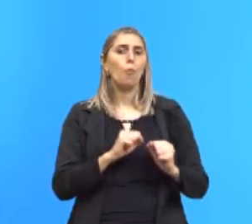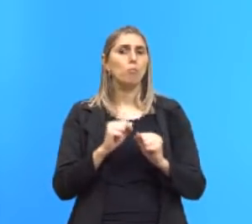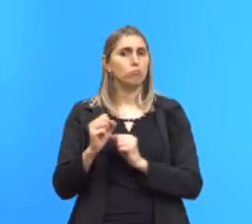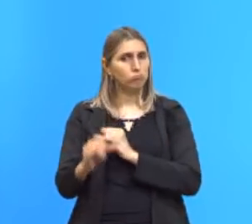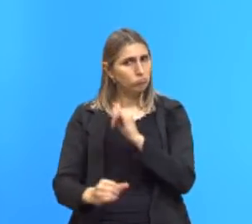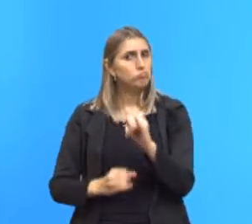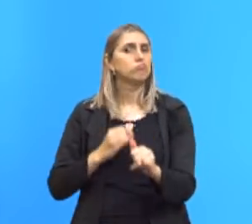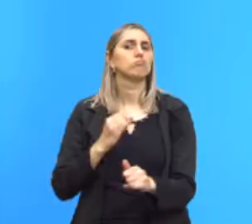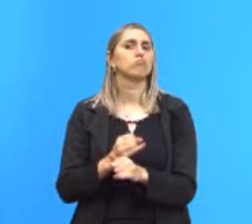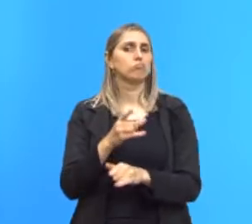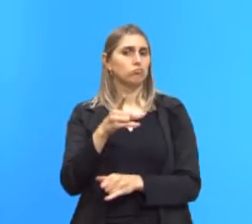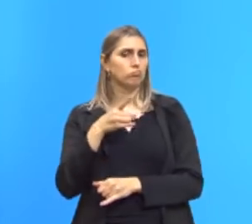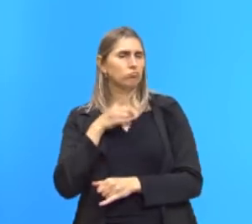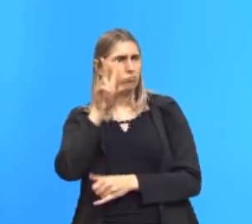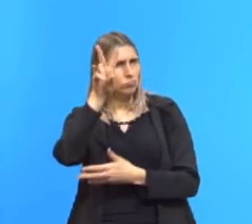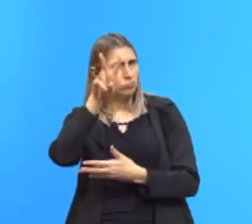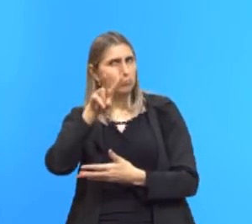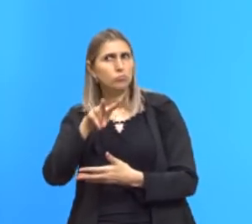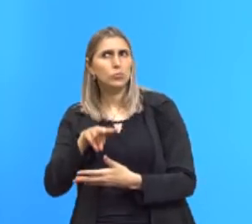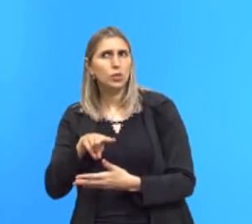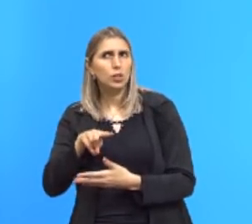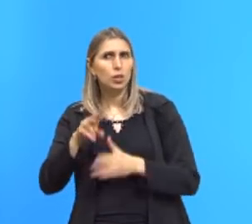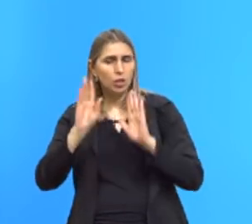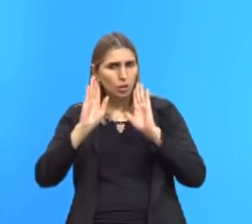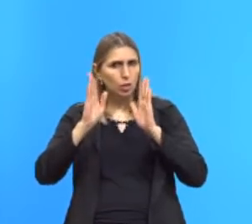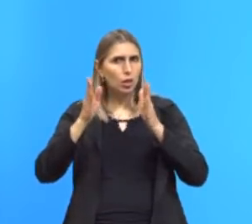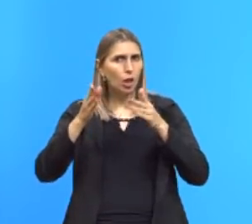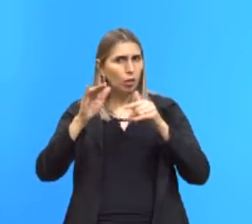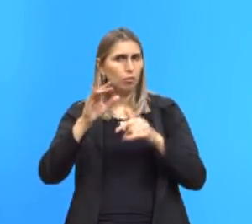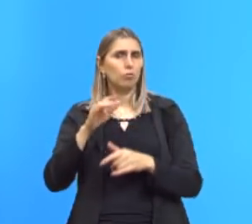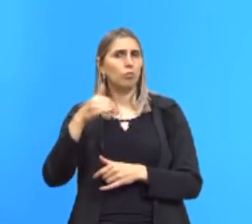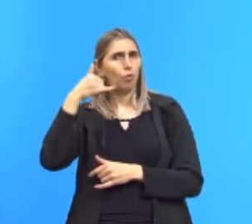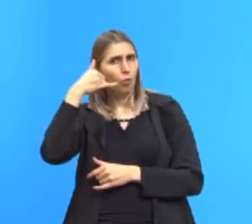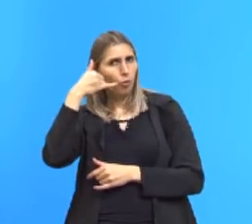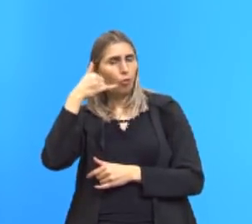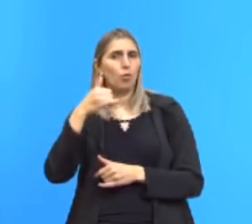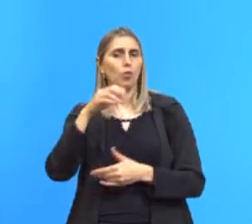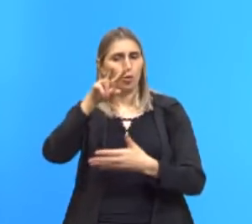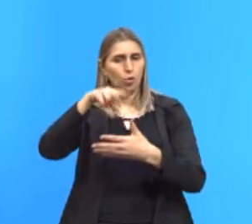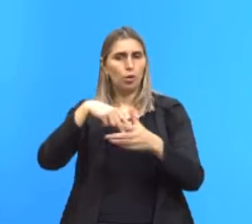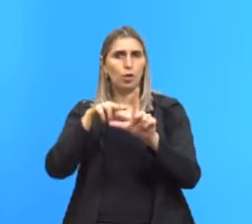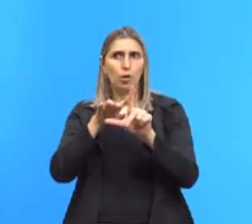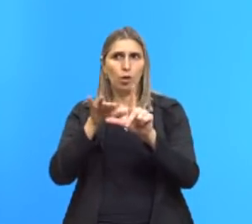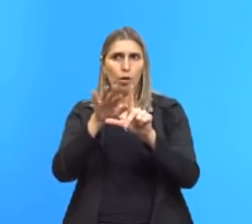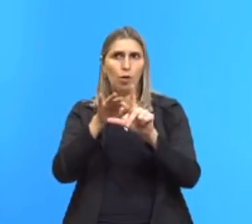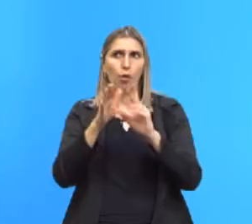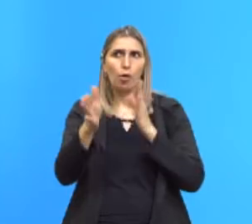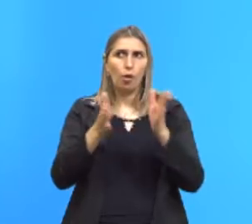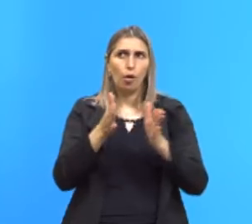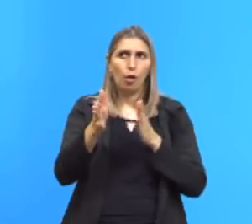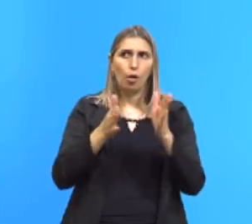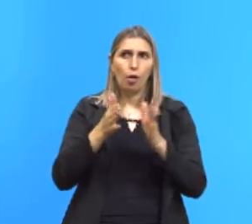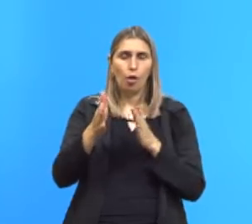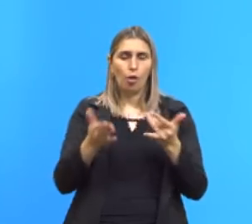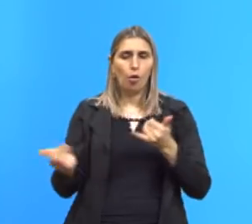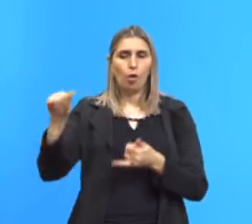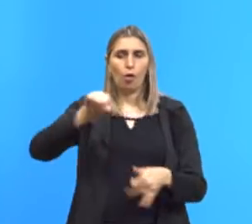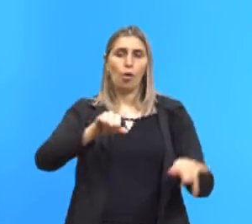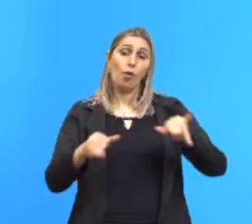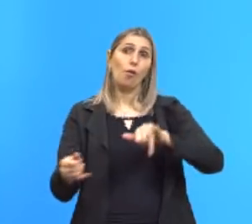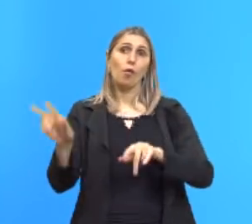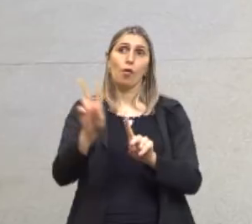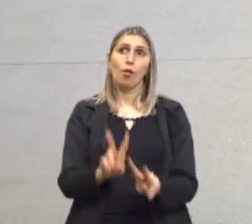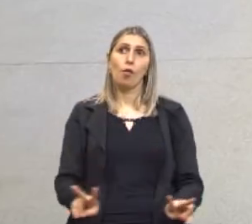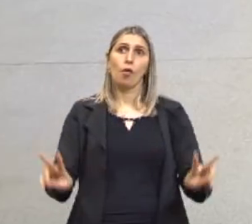internet, então quem quiser ler aqui na a telinha com seu celular, o leitor de QR Code pode acessar o laboratório virtual. Nós vamos para